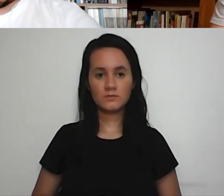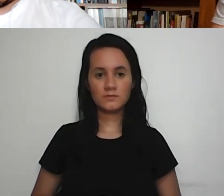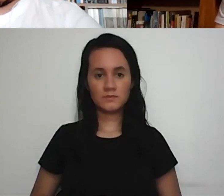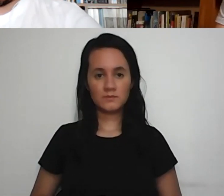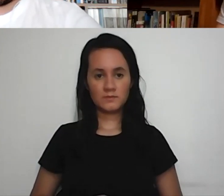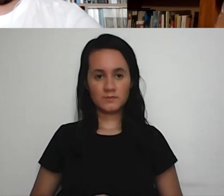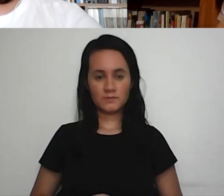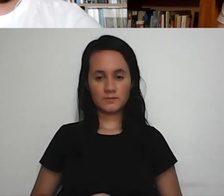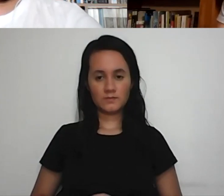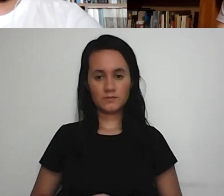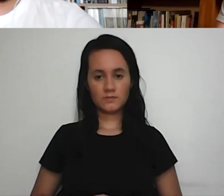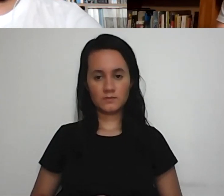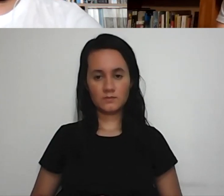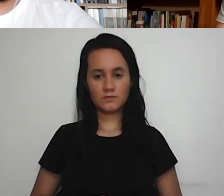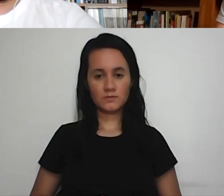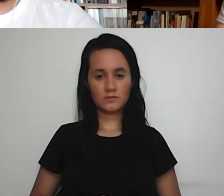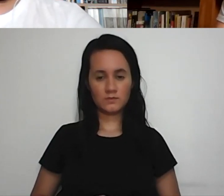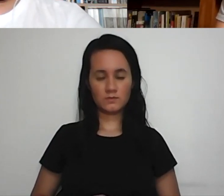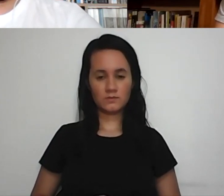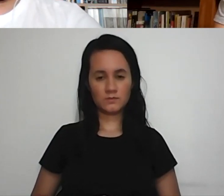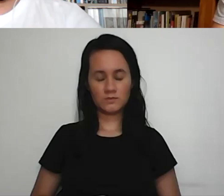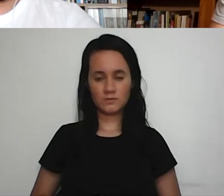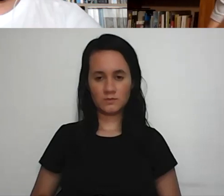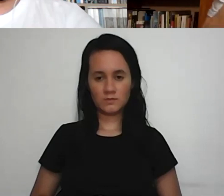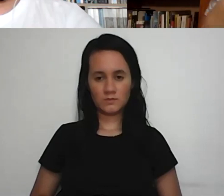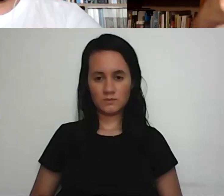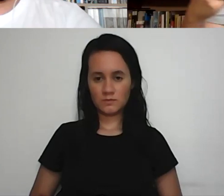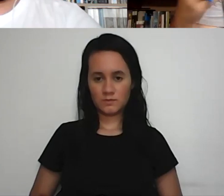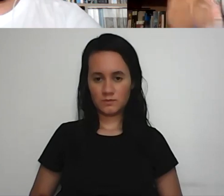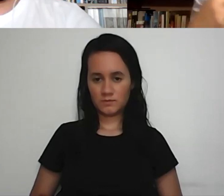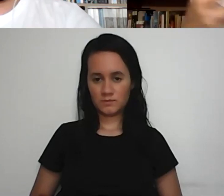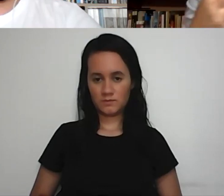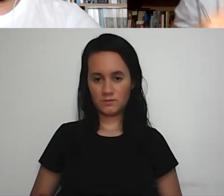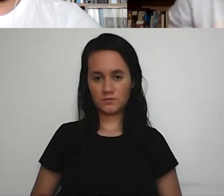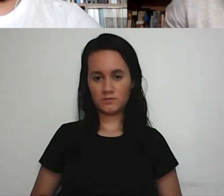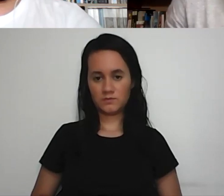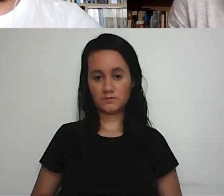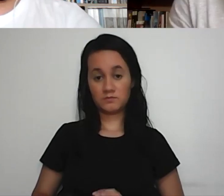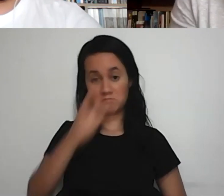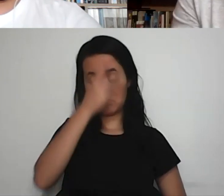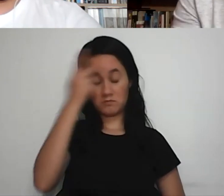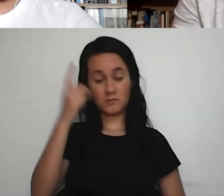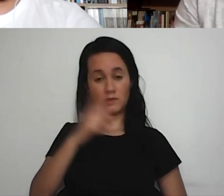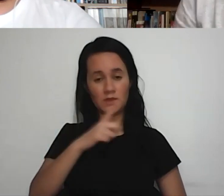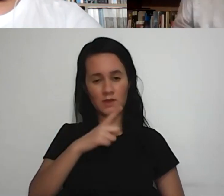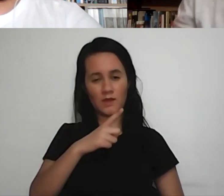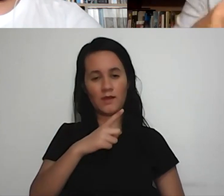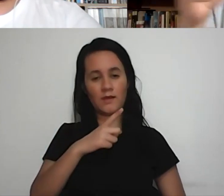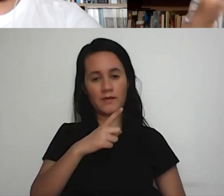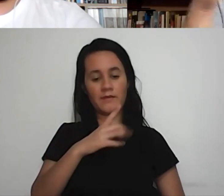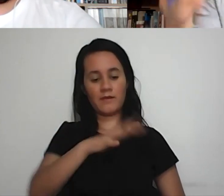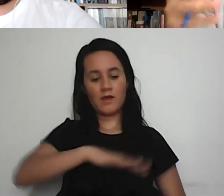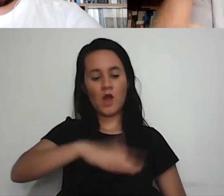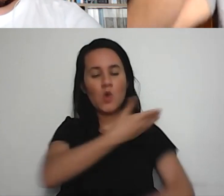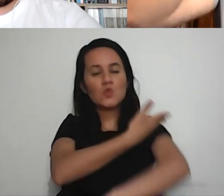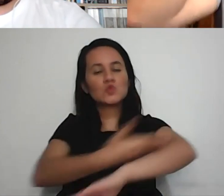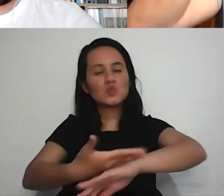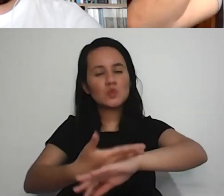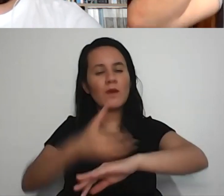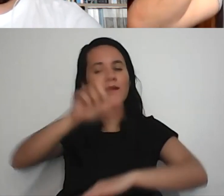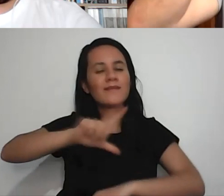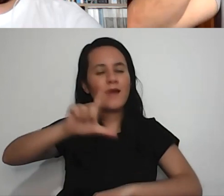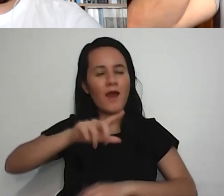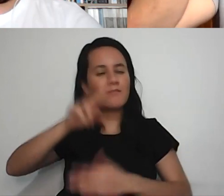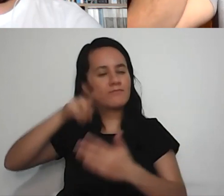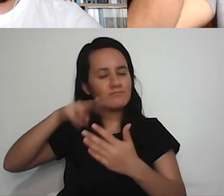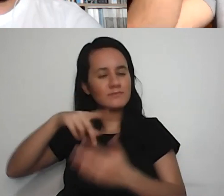esse isso é algo que para quem vive, né, no meio literário, digamos assim, a